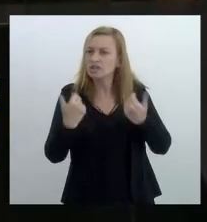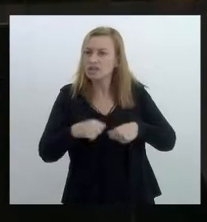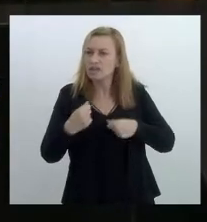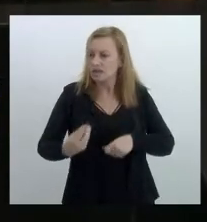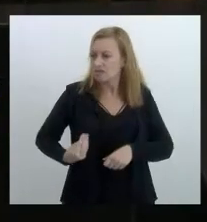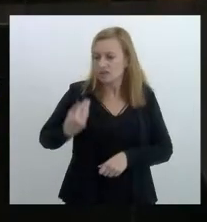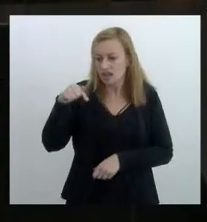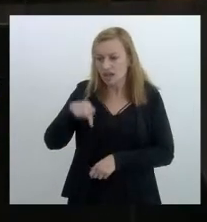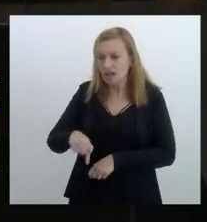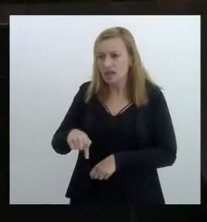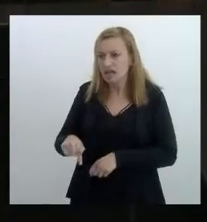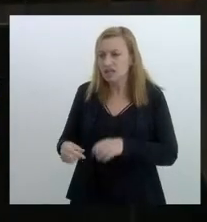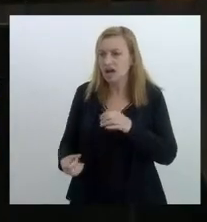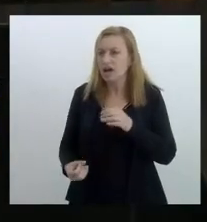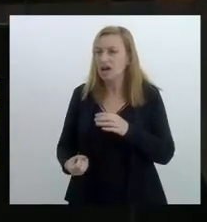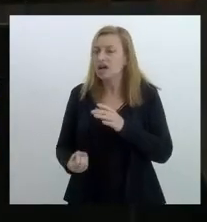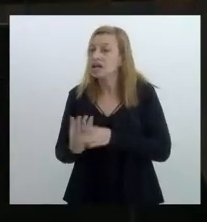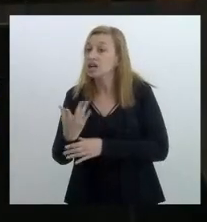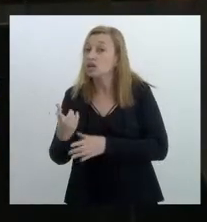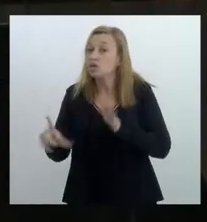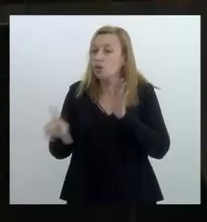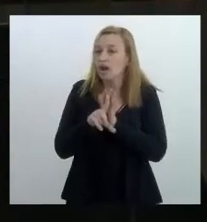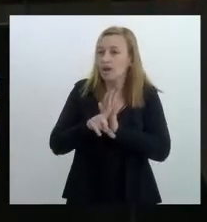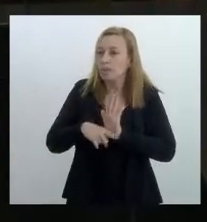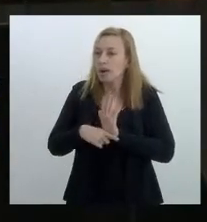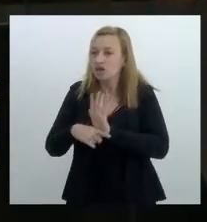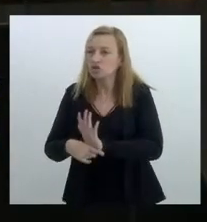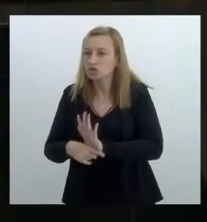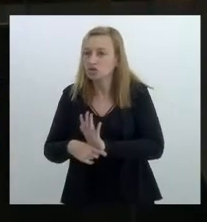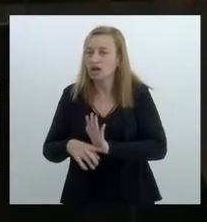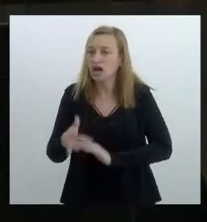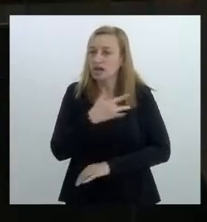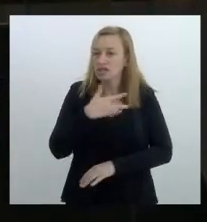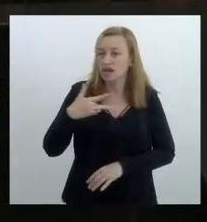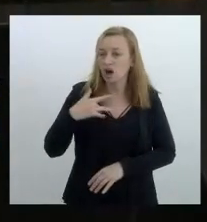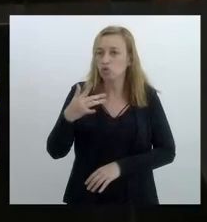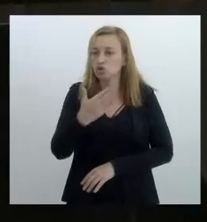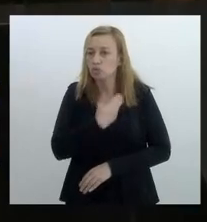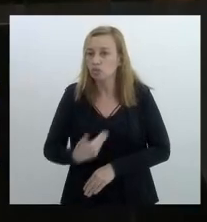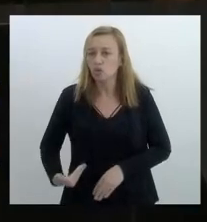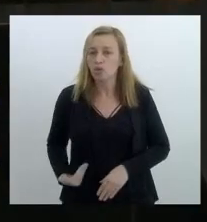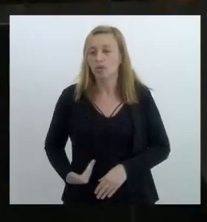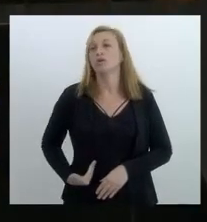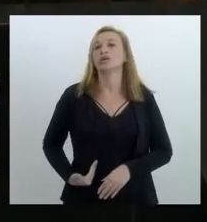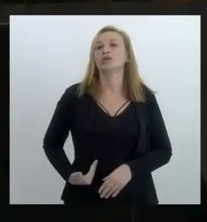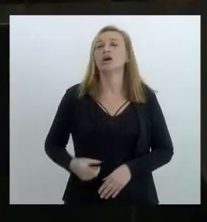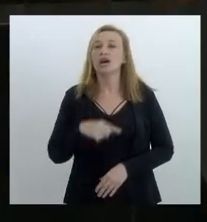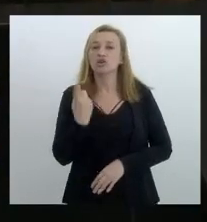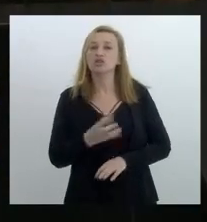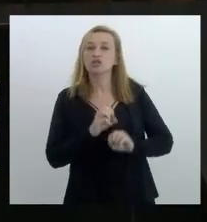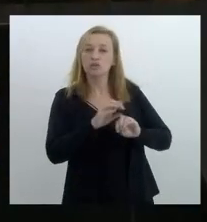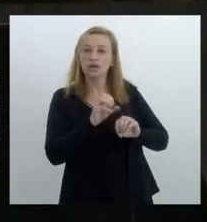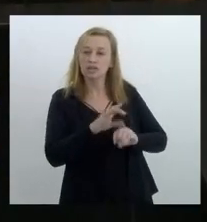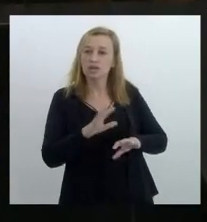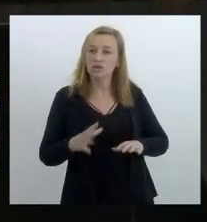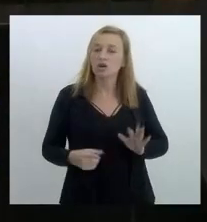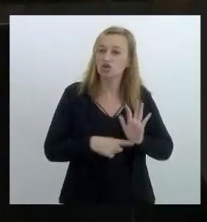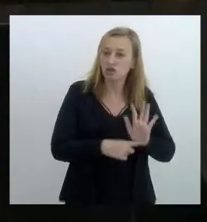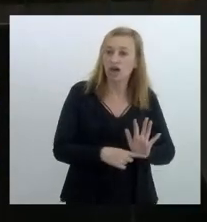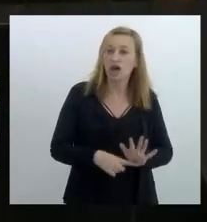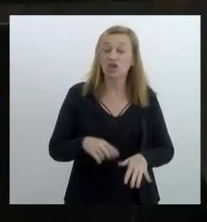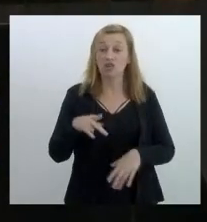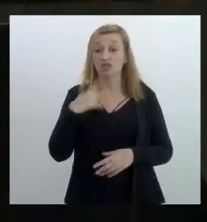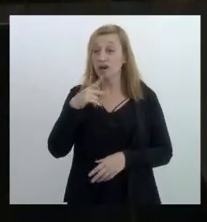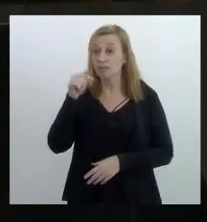estar legislando para a recuperação da nossa saúde pública, para a recuperação da nossa educação, a gente está aqui